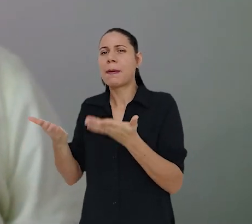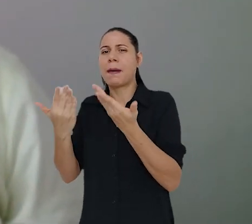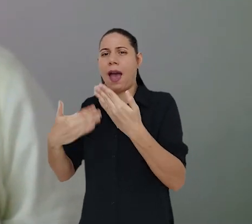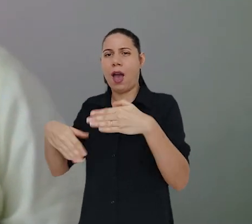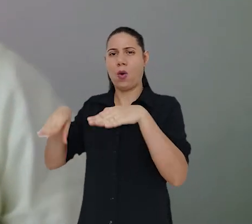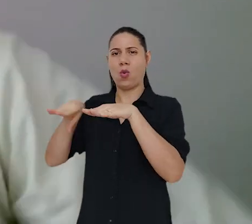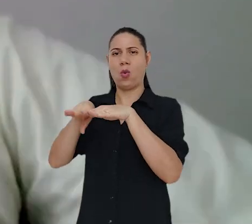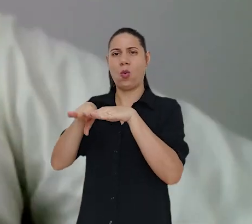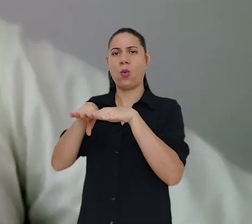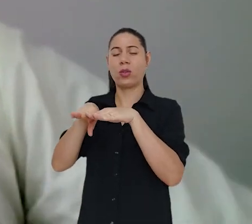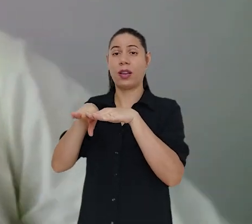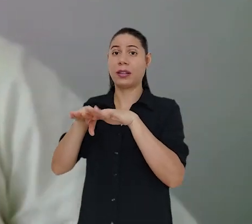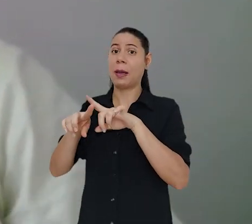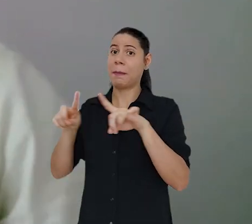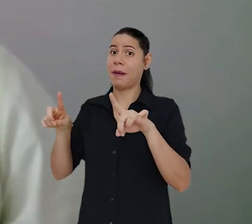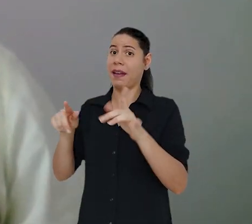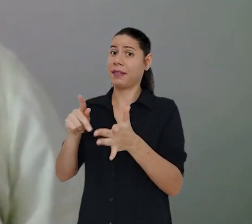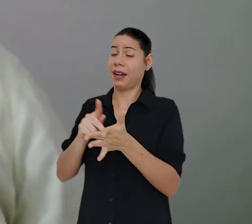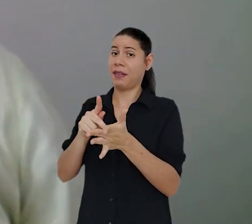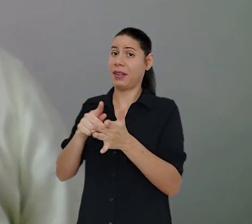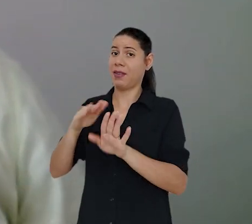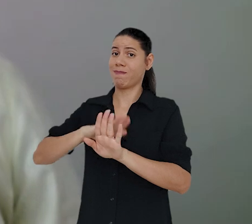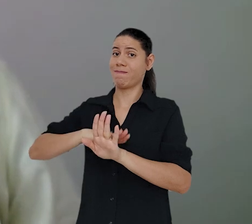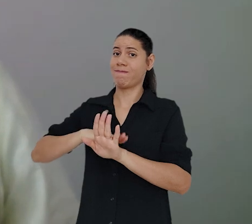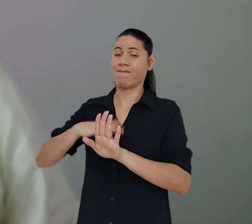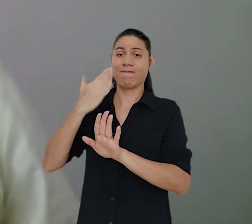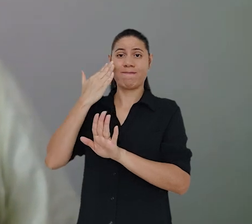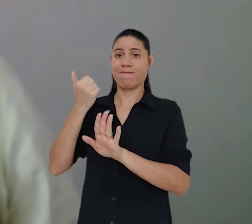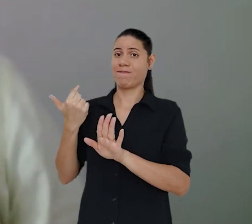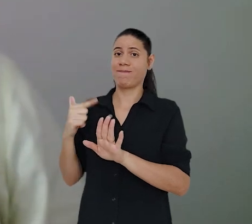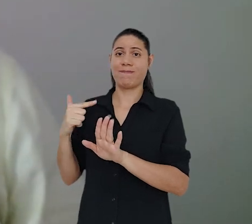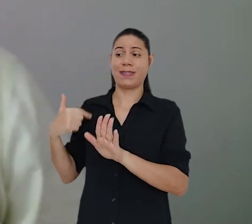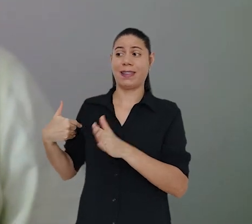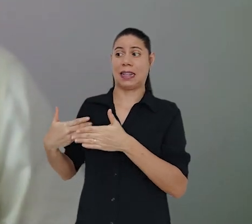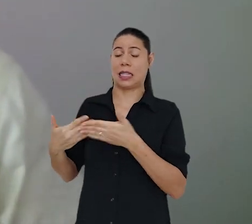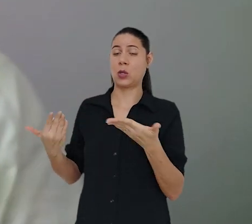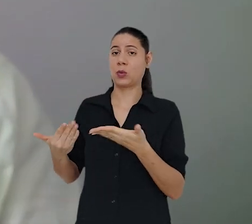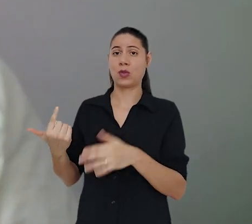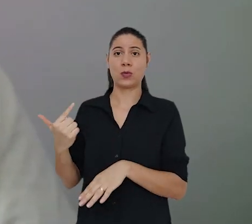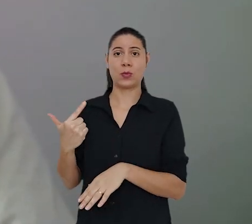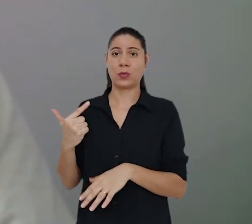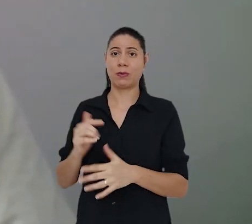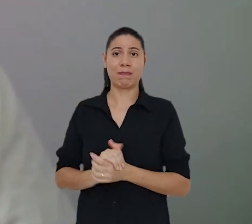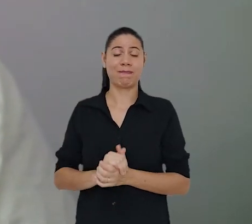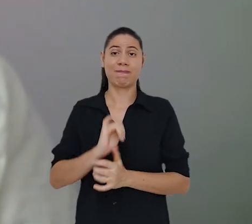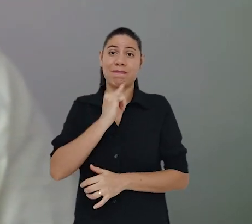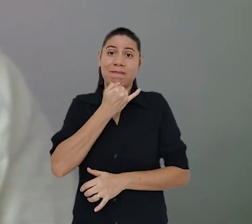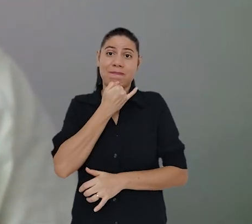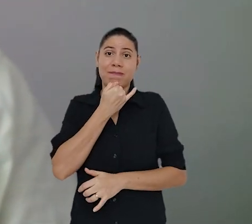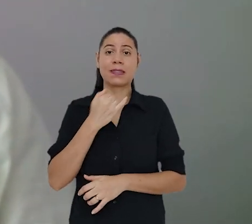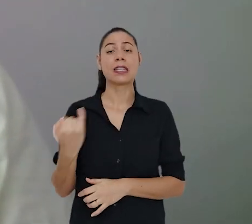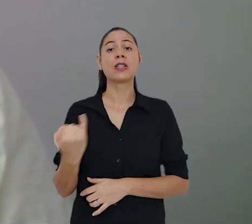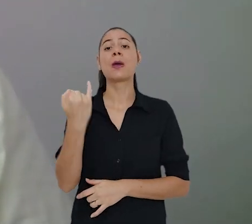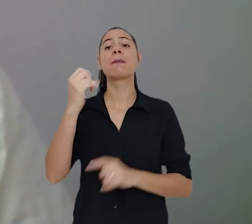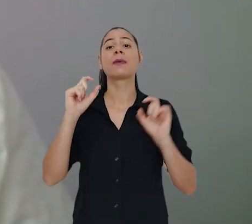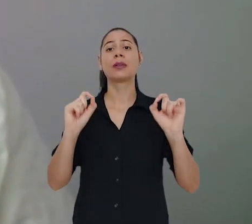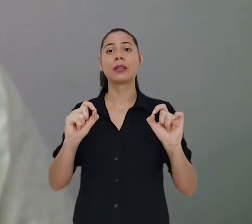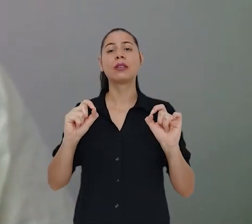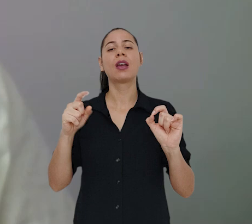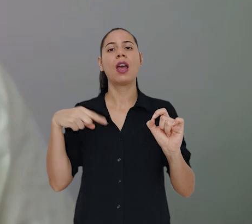de uma igualdade, o que na prática a gente sabe que não ocorre até os dias de hoje, infelizmente. Então, a importância é essa, a